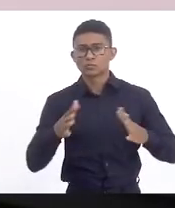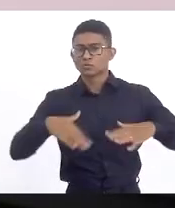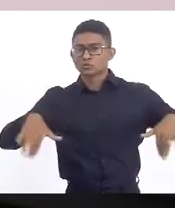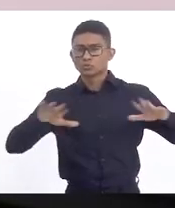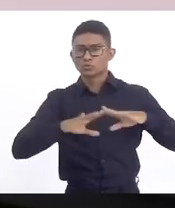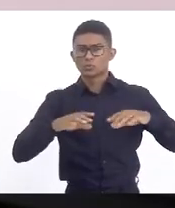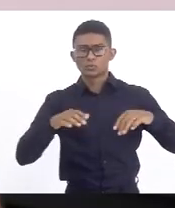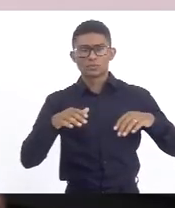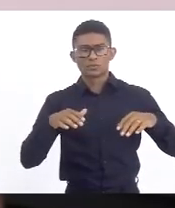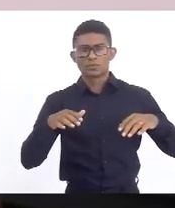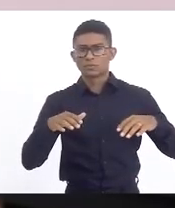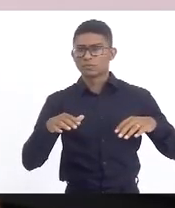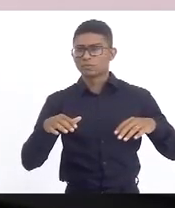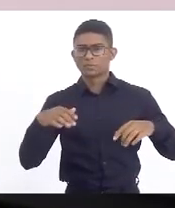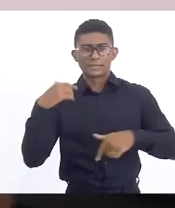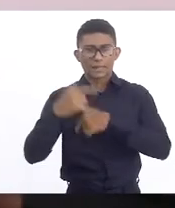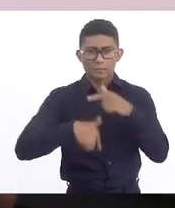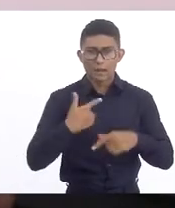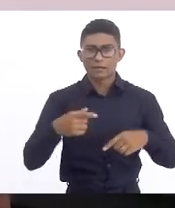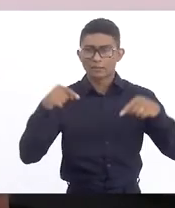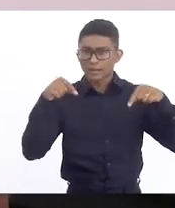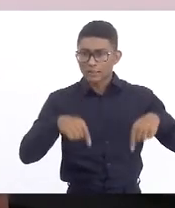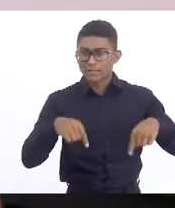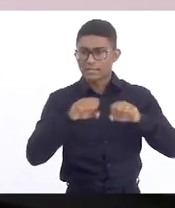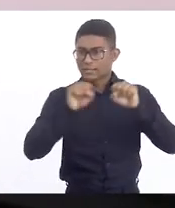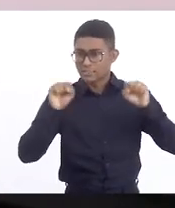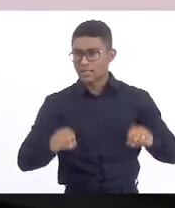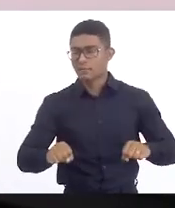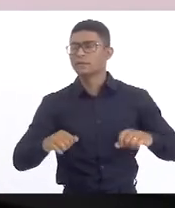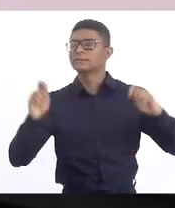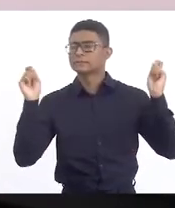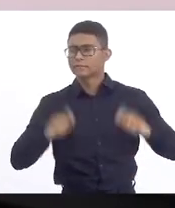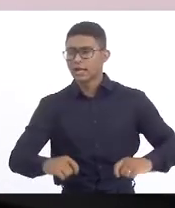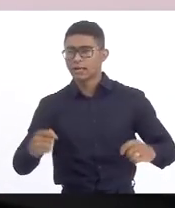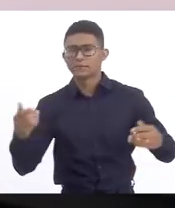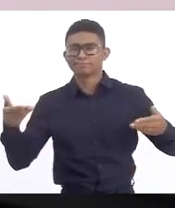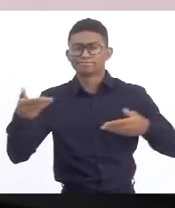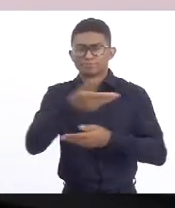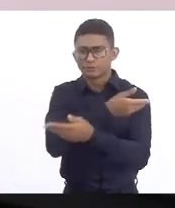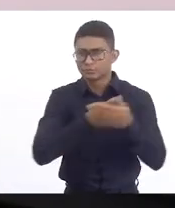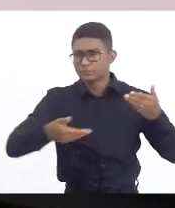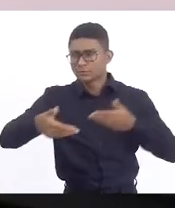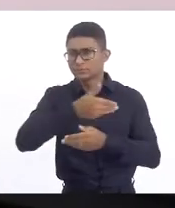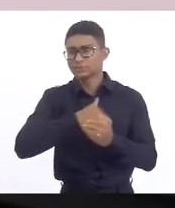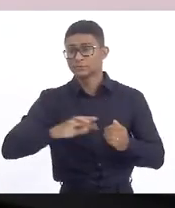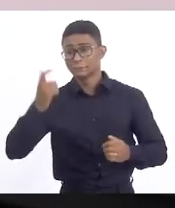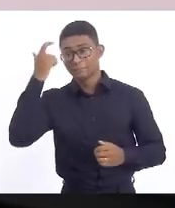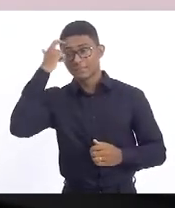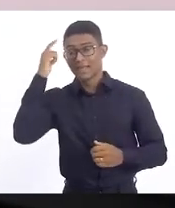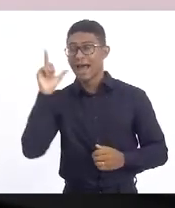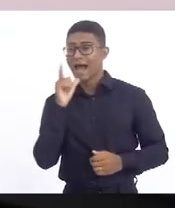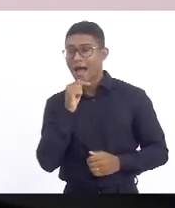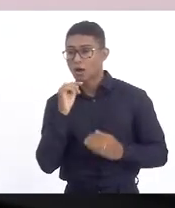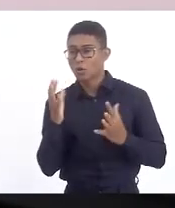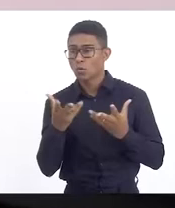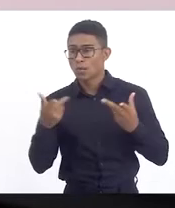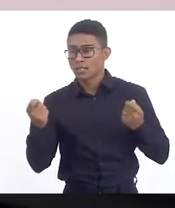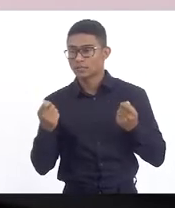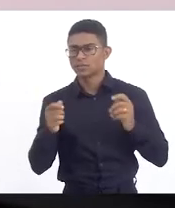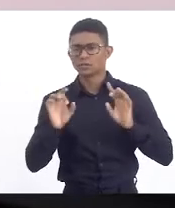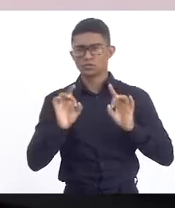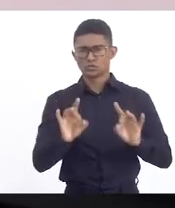sistema possam dialogar, construir caminhos e a gente possa ter uma água de qualidade. Porque a questão da água não é só o